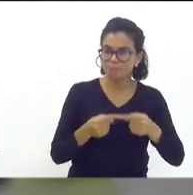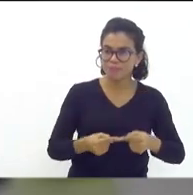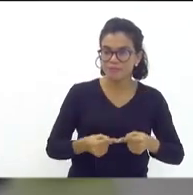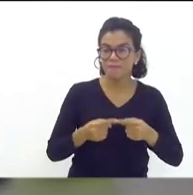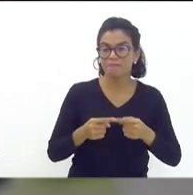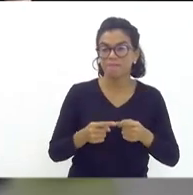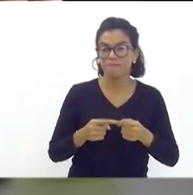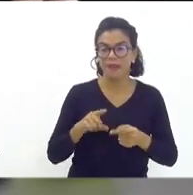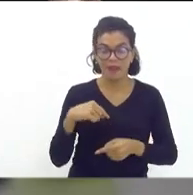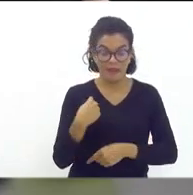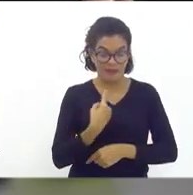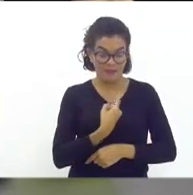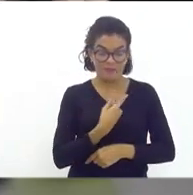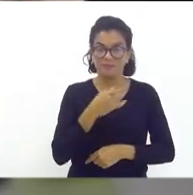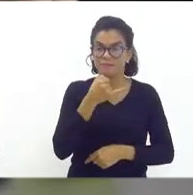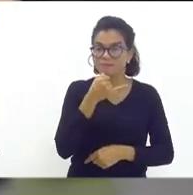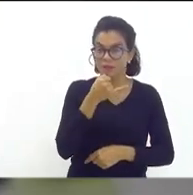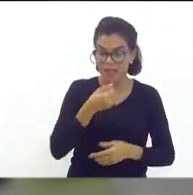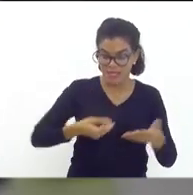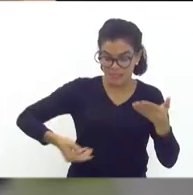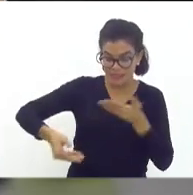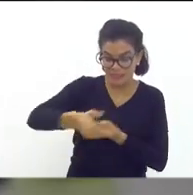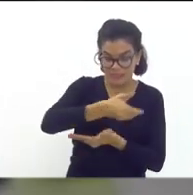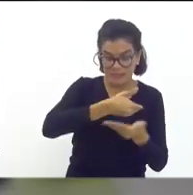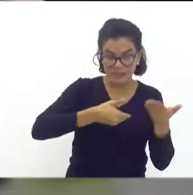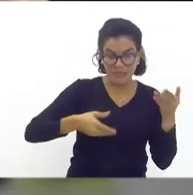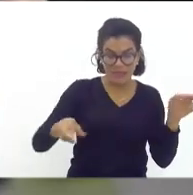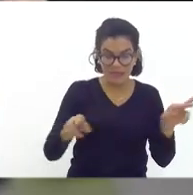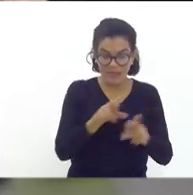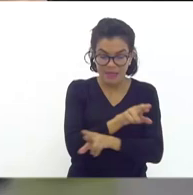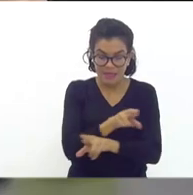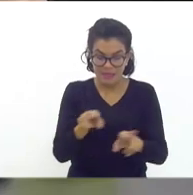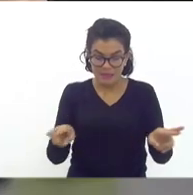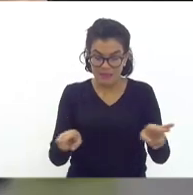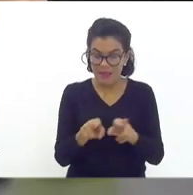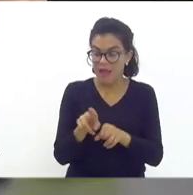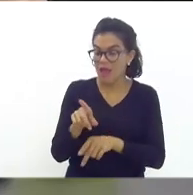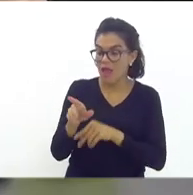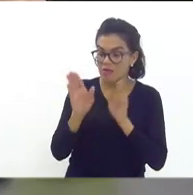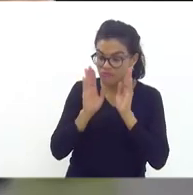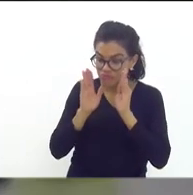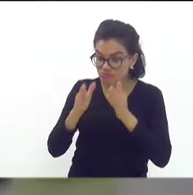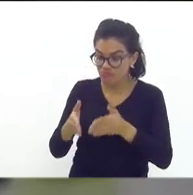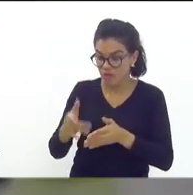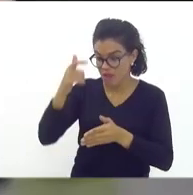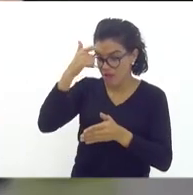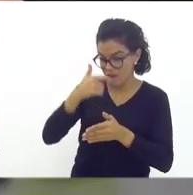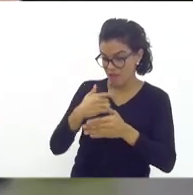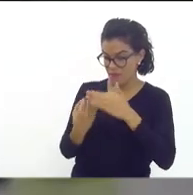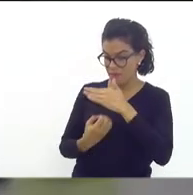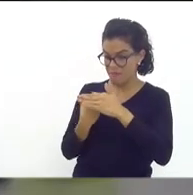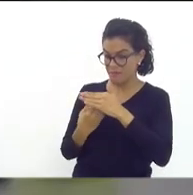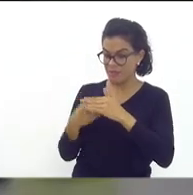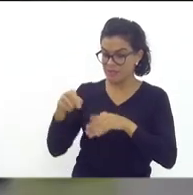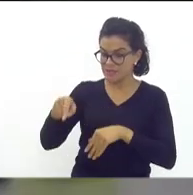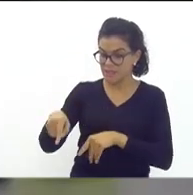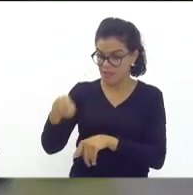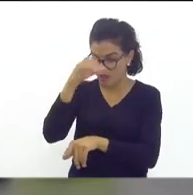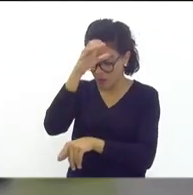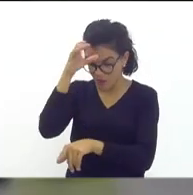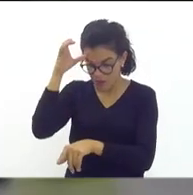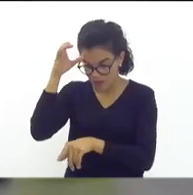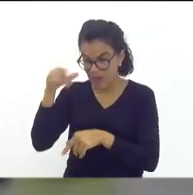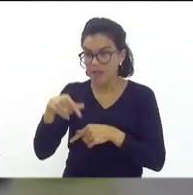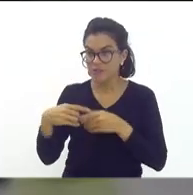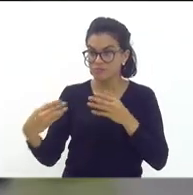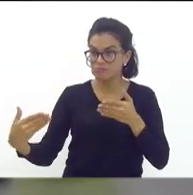de essa essa relação é exclusiva concessionária com o usuário quem regula esse esse